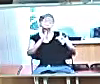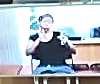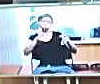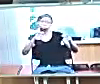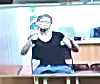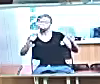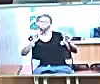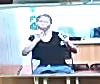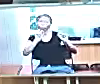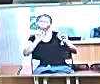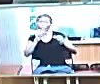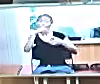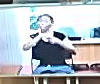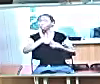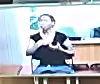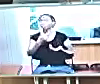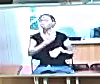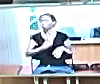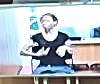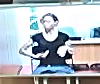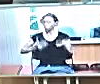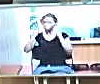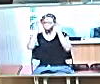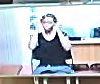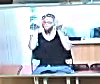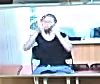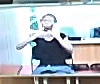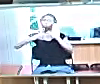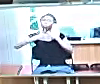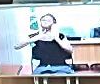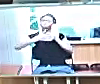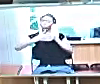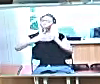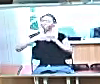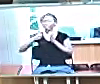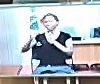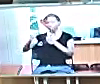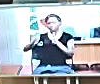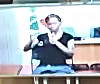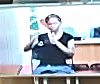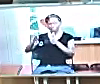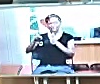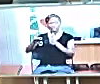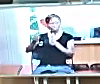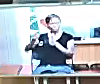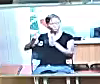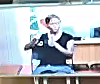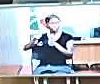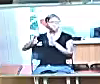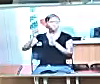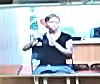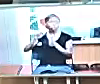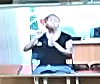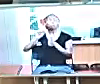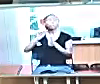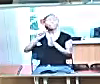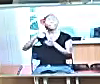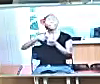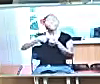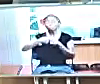dac do governador pimentel propôs existe neste mandato de edis atribuição